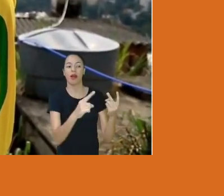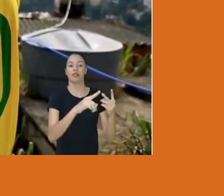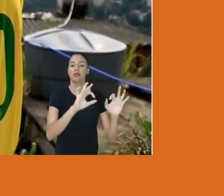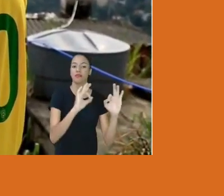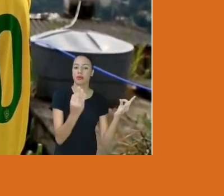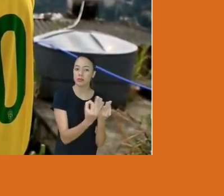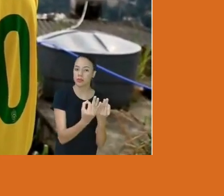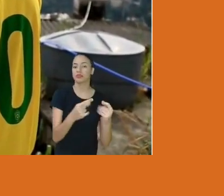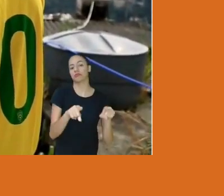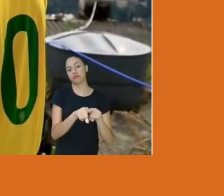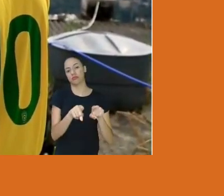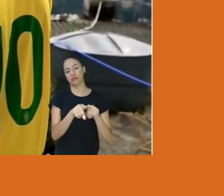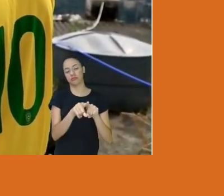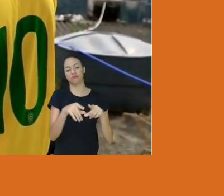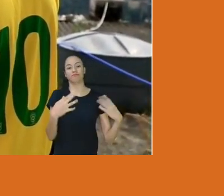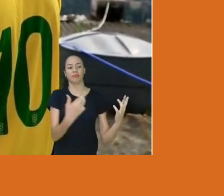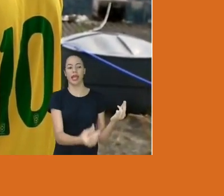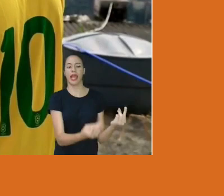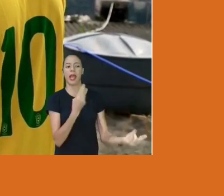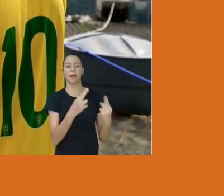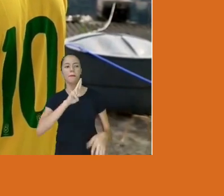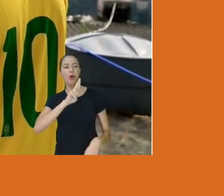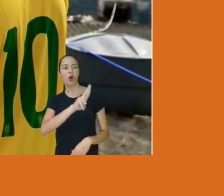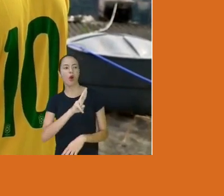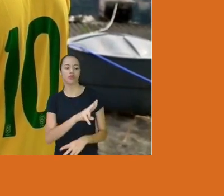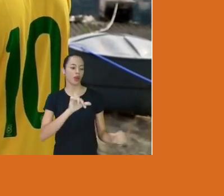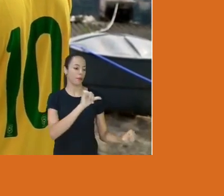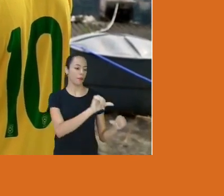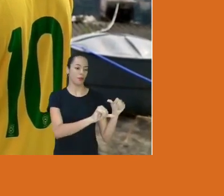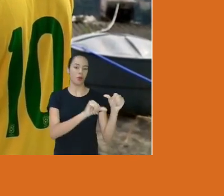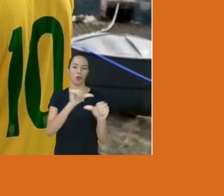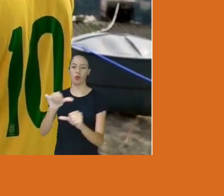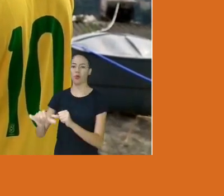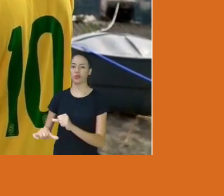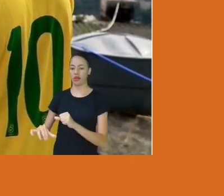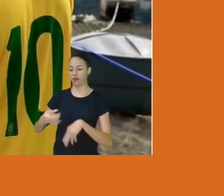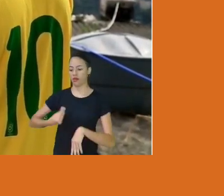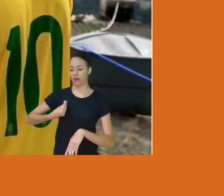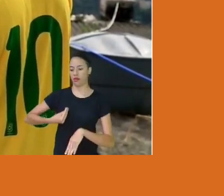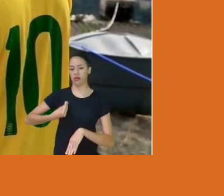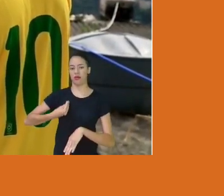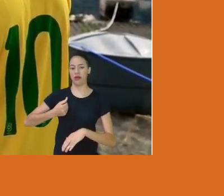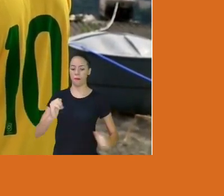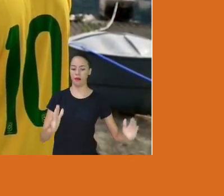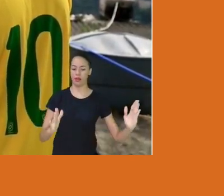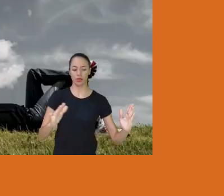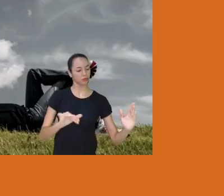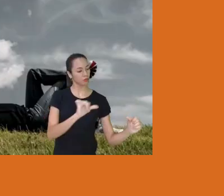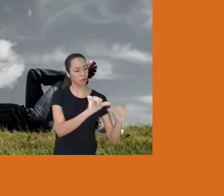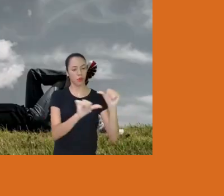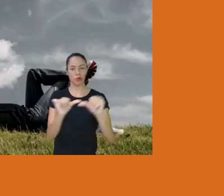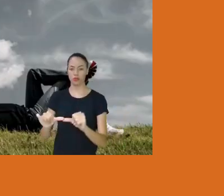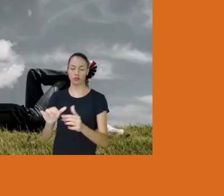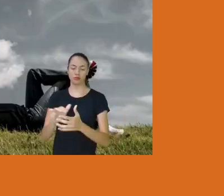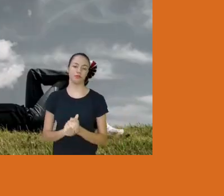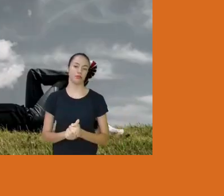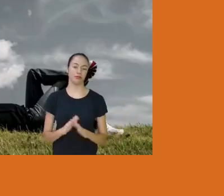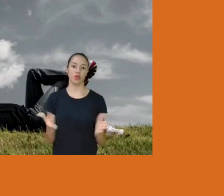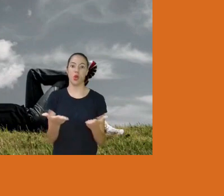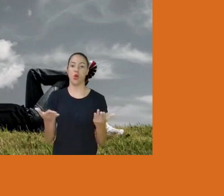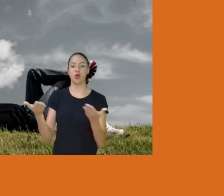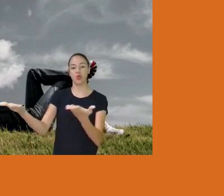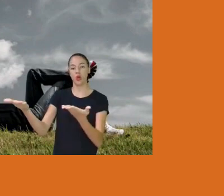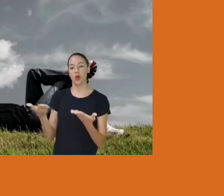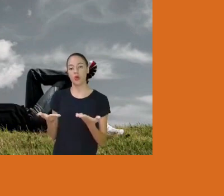desta forma, as respostas podem mudar ao longo de nossa vida. Hoje, nosso convite